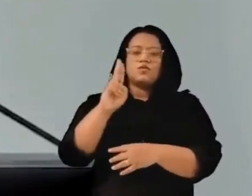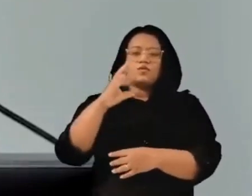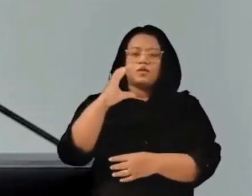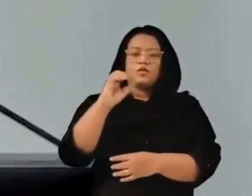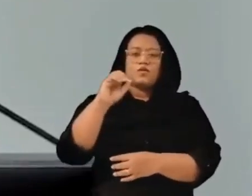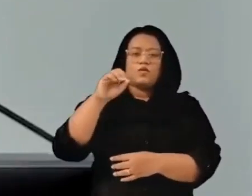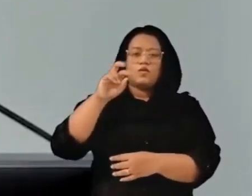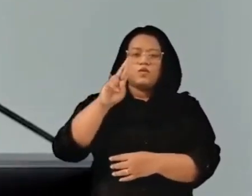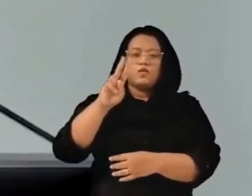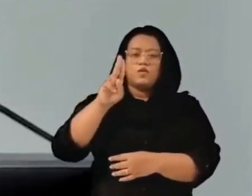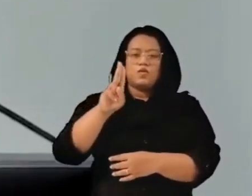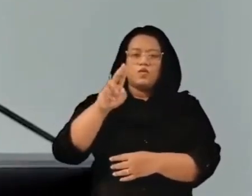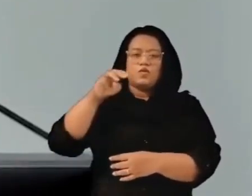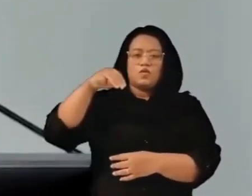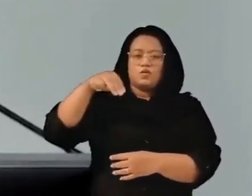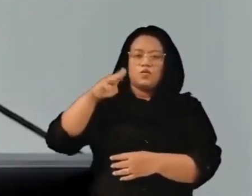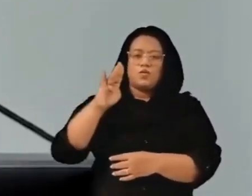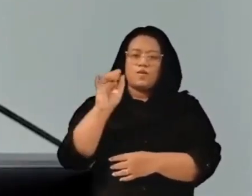e que trazia